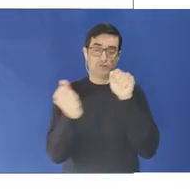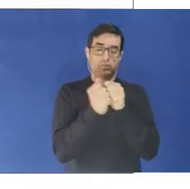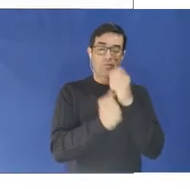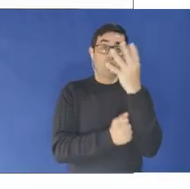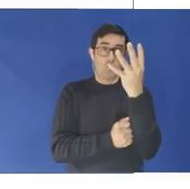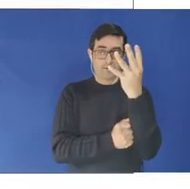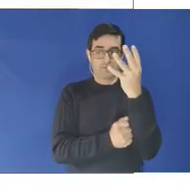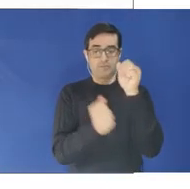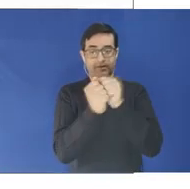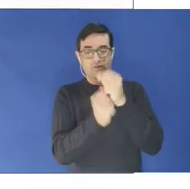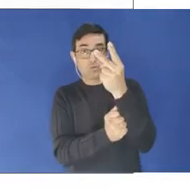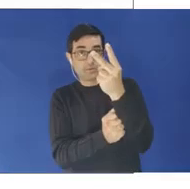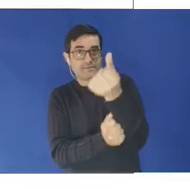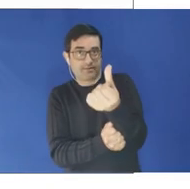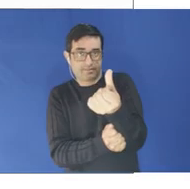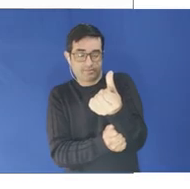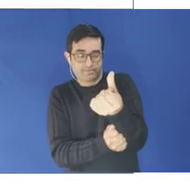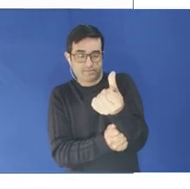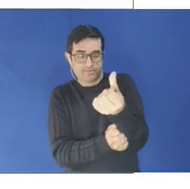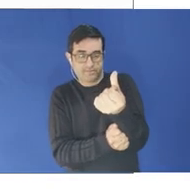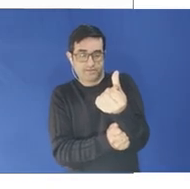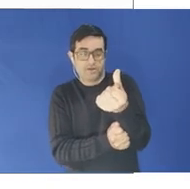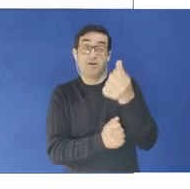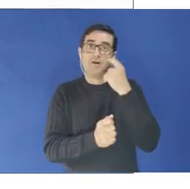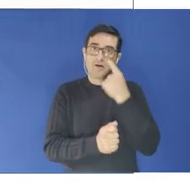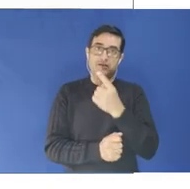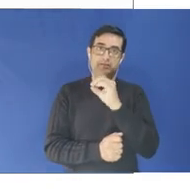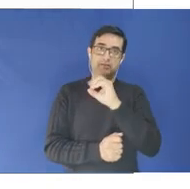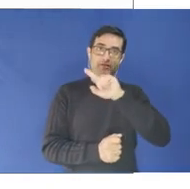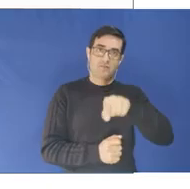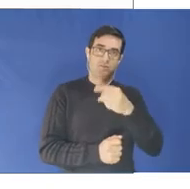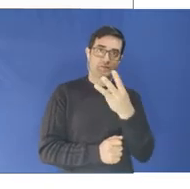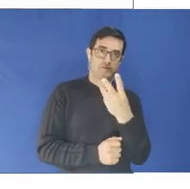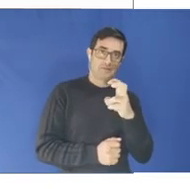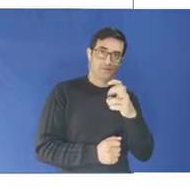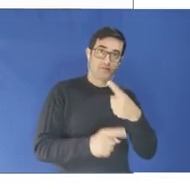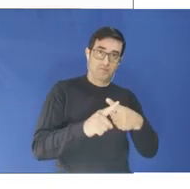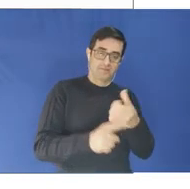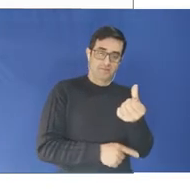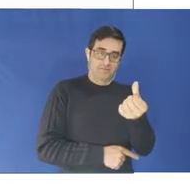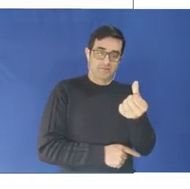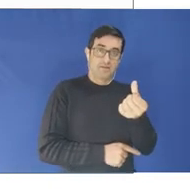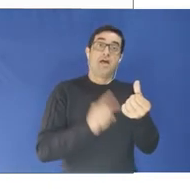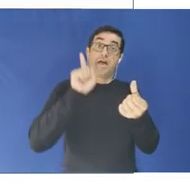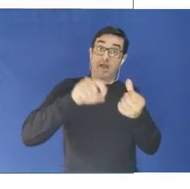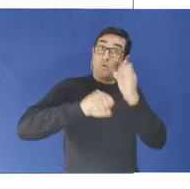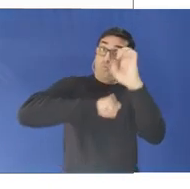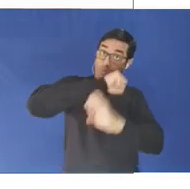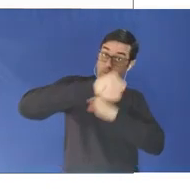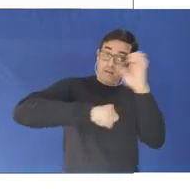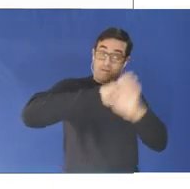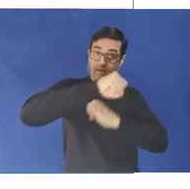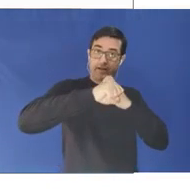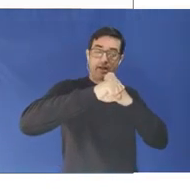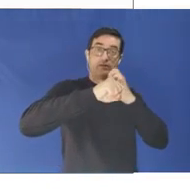tem 4, mais esses 2, 6 está aqui, ó. 6 vezes 0,35, que são os elétrons que estão